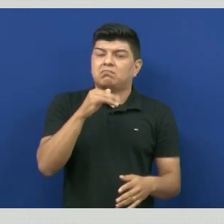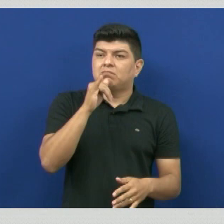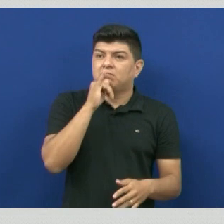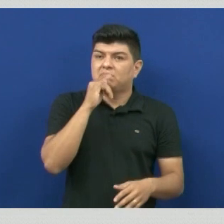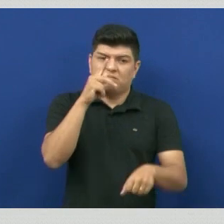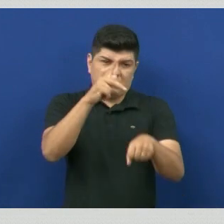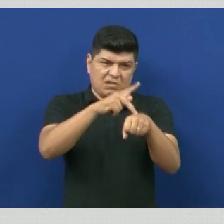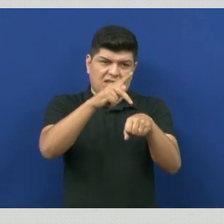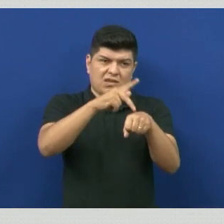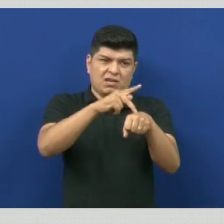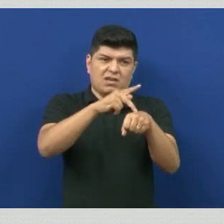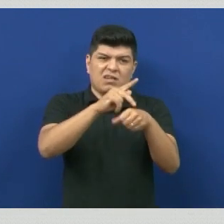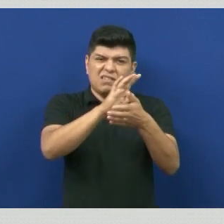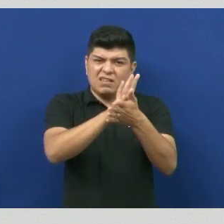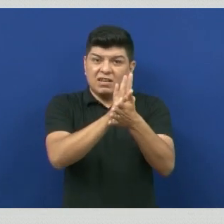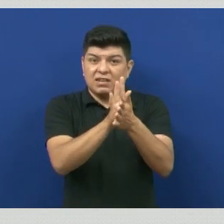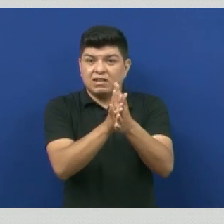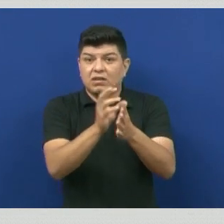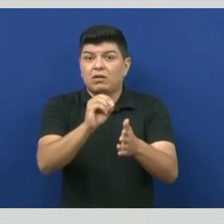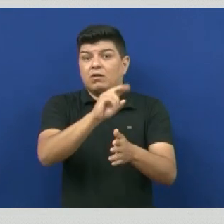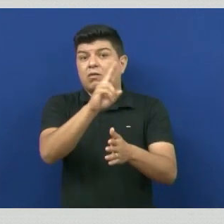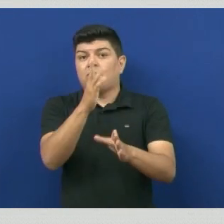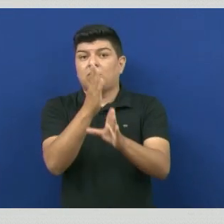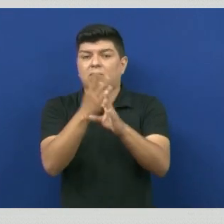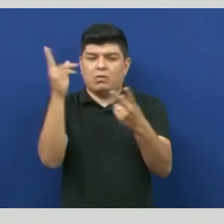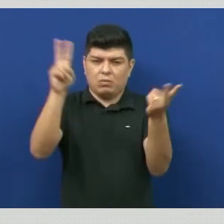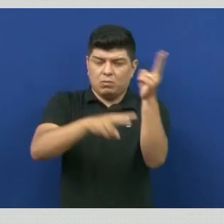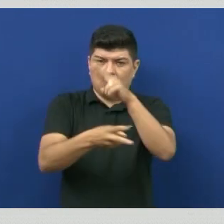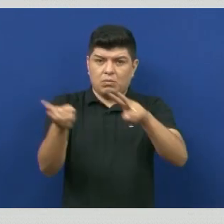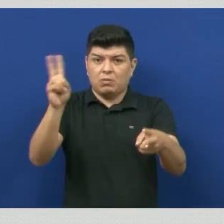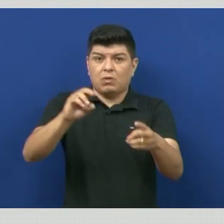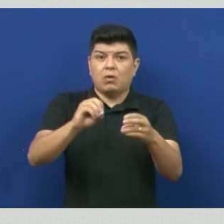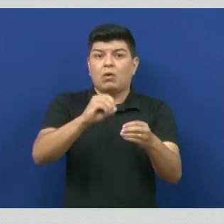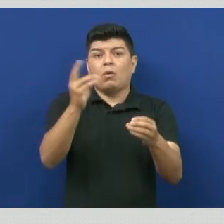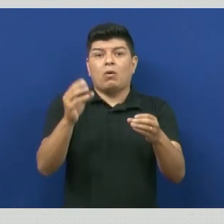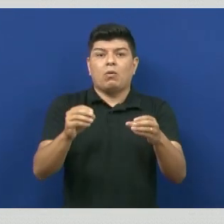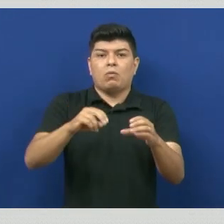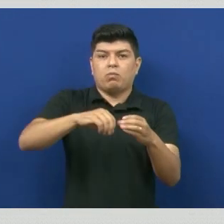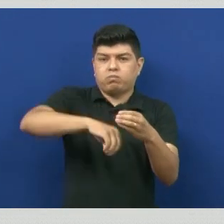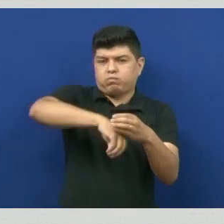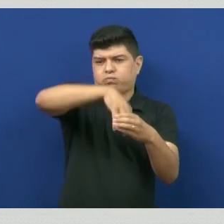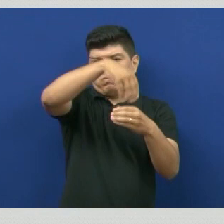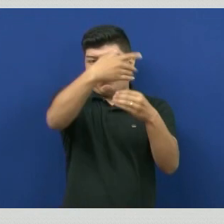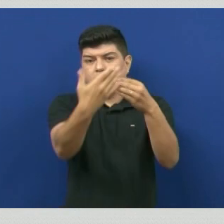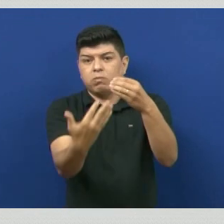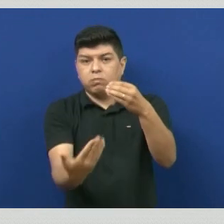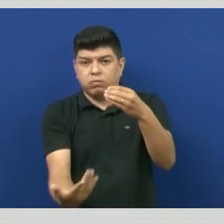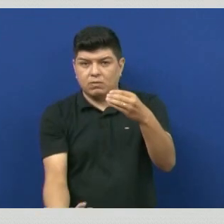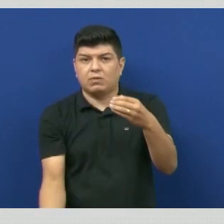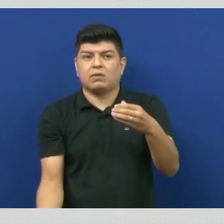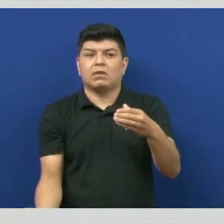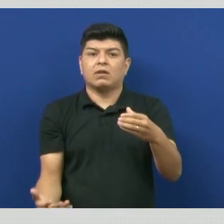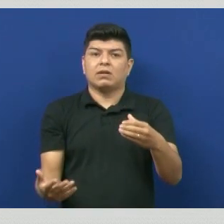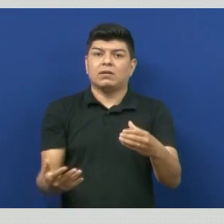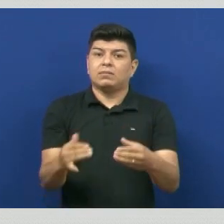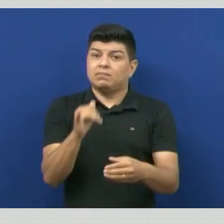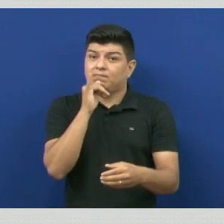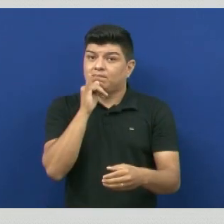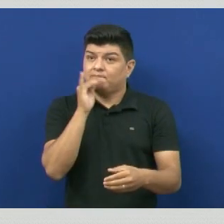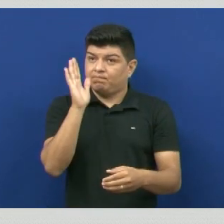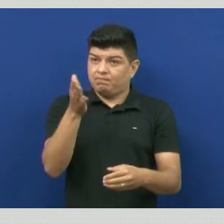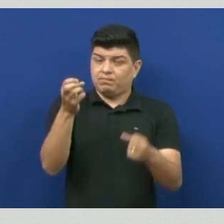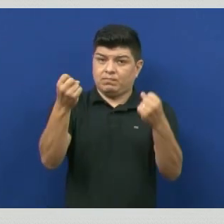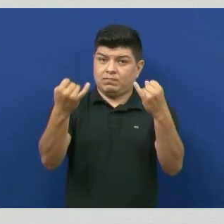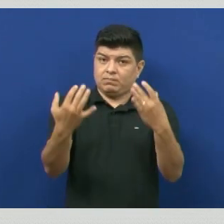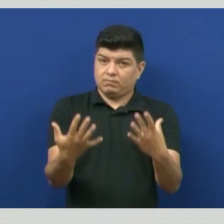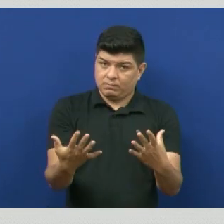pela ação das águas ou vento, ou rápida, como uma erupção vulcânica. Esses exemplos eu, inclusive, acabei de citar, né? Mas aí